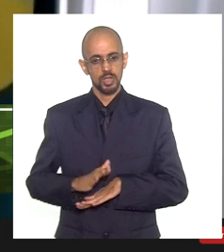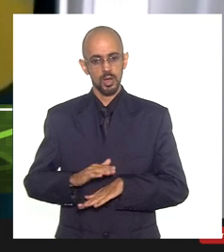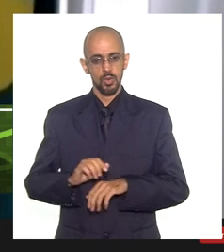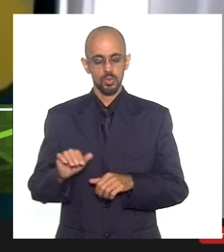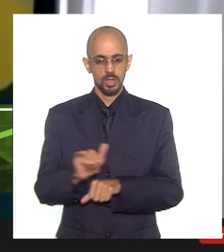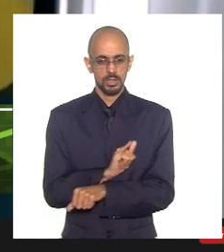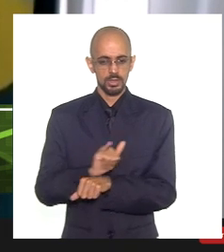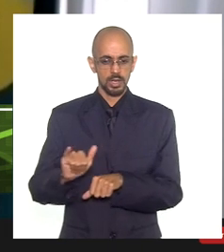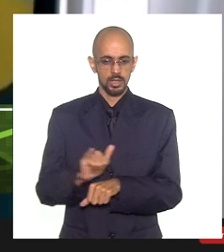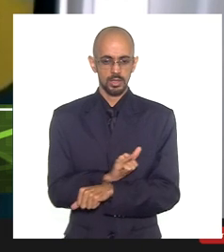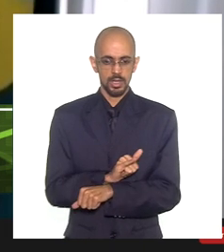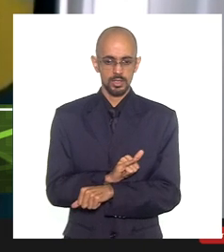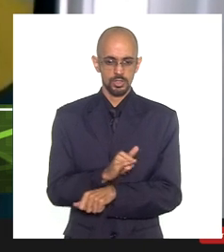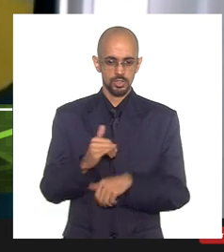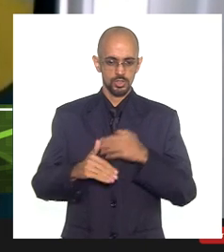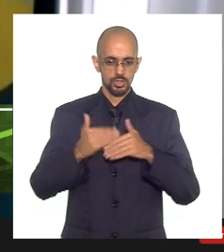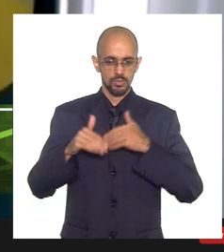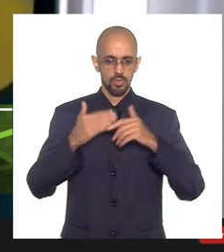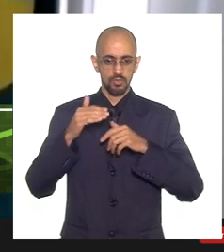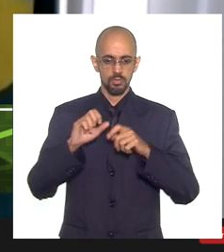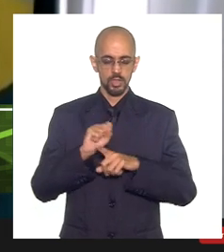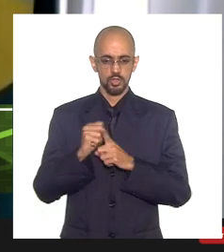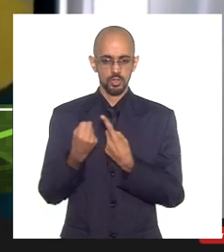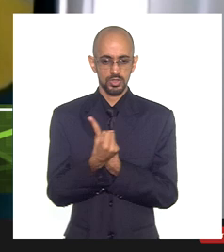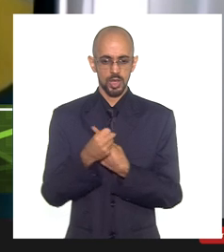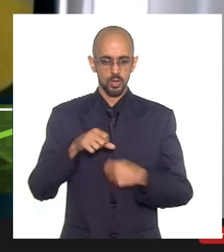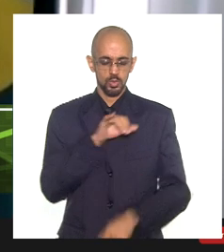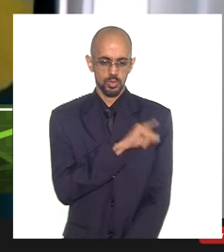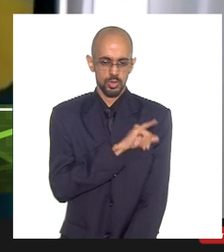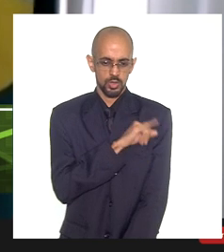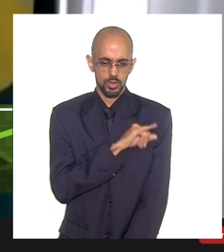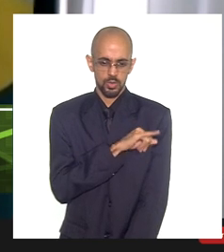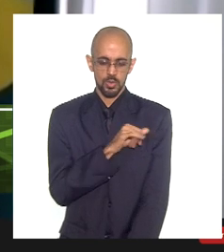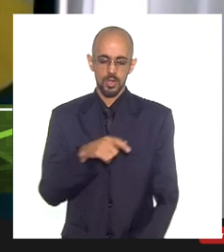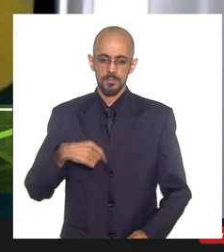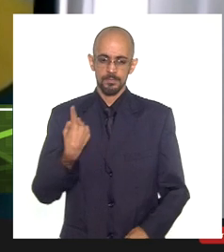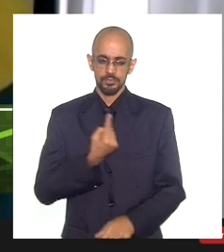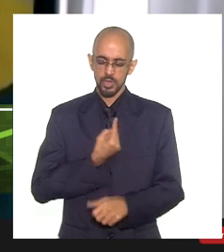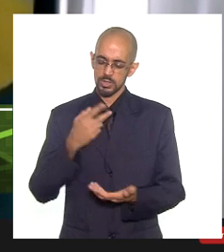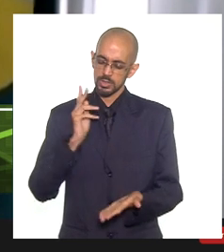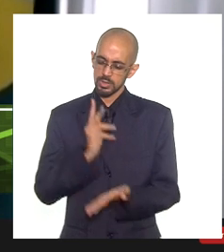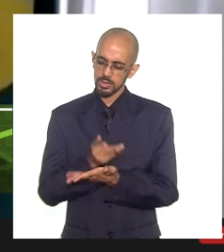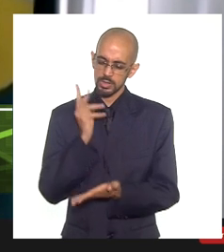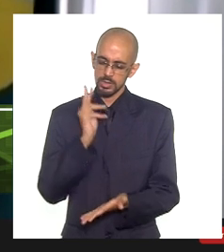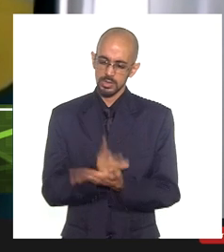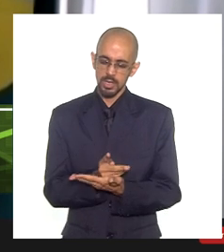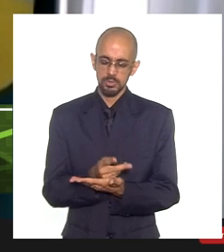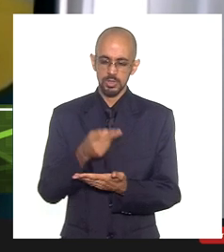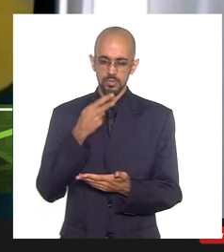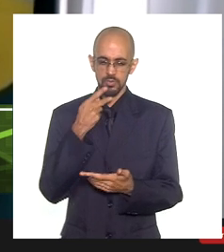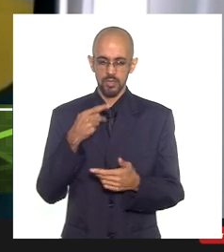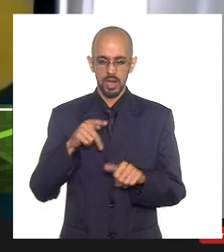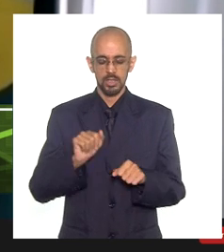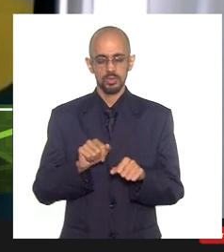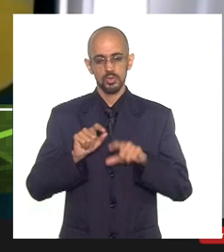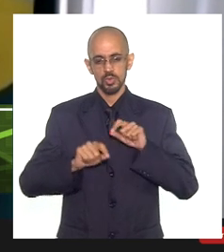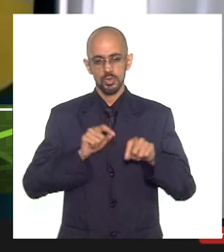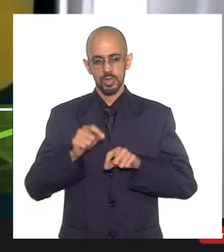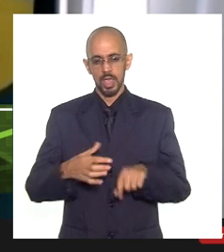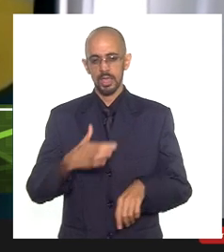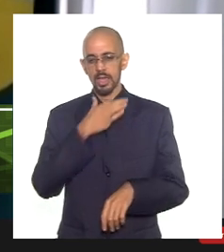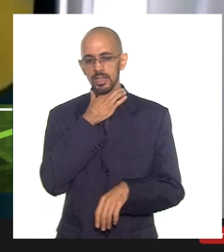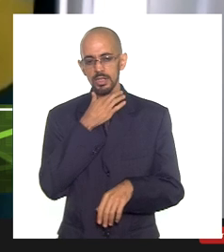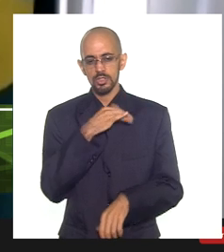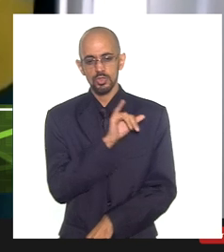social do Rio de Janeiro nós temos repetido em vários fóruns em vários contextos que a crise do Rio de